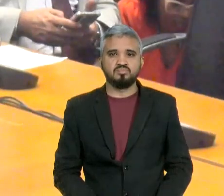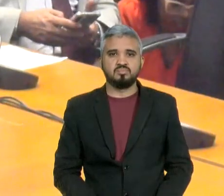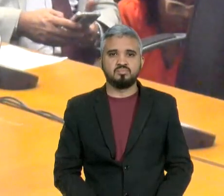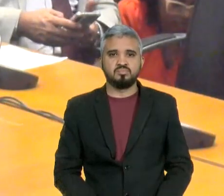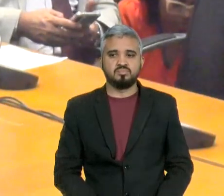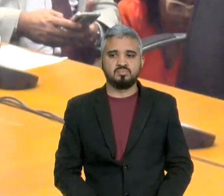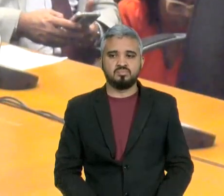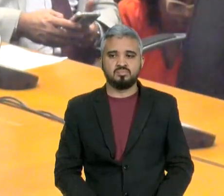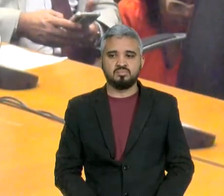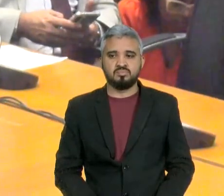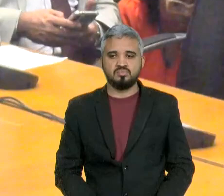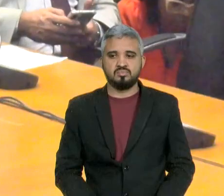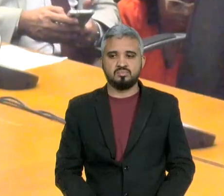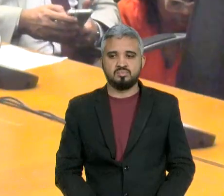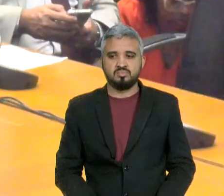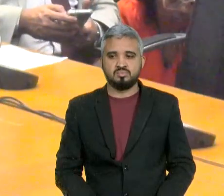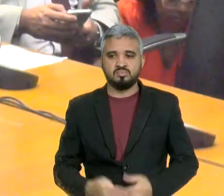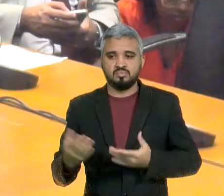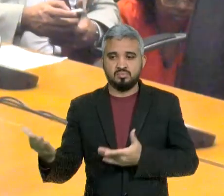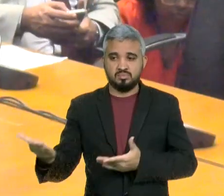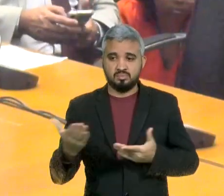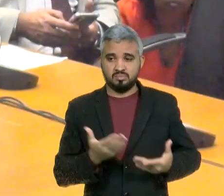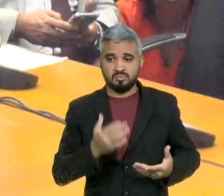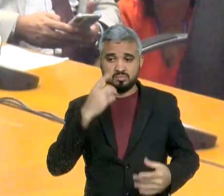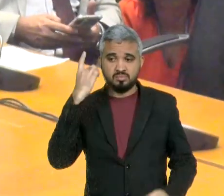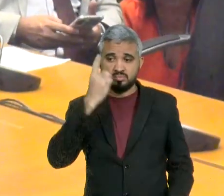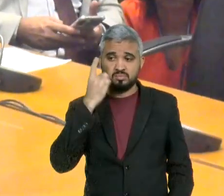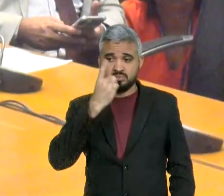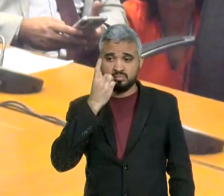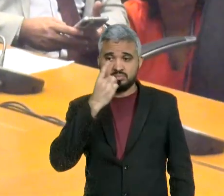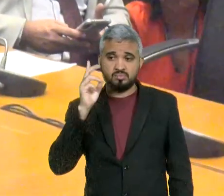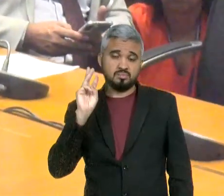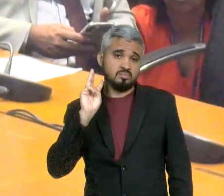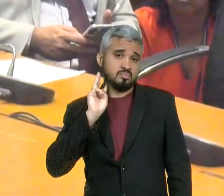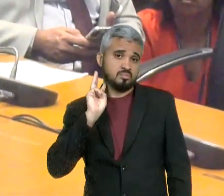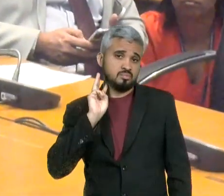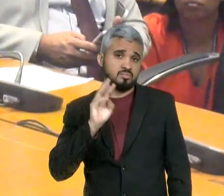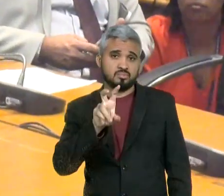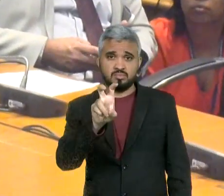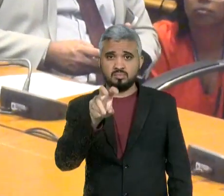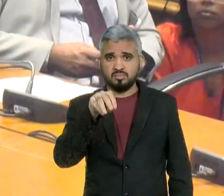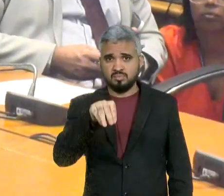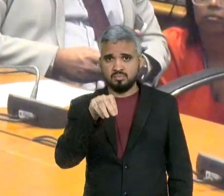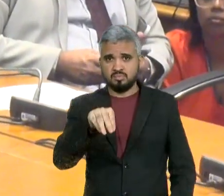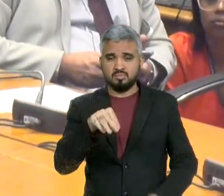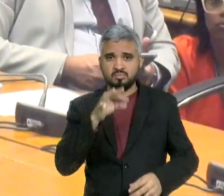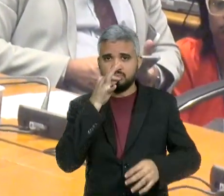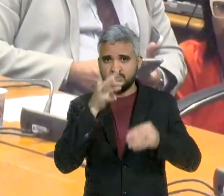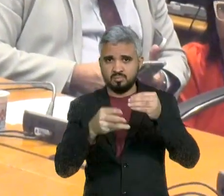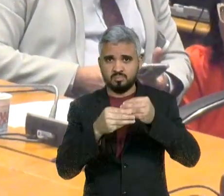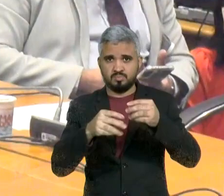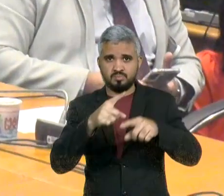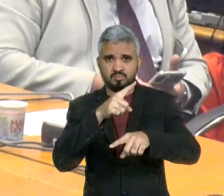Amém. Convido o deputado Hélio do Cus por 5 minutos, sem direito a partes.